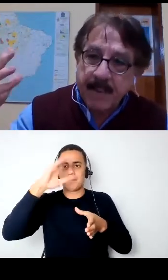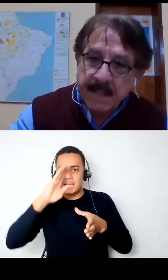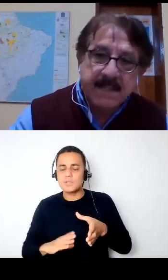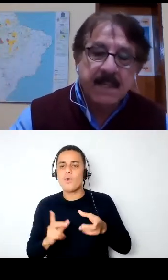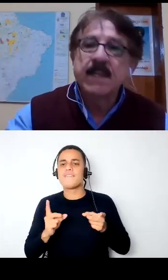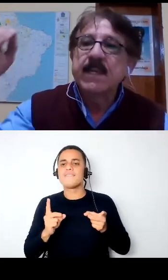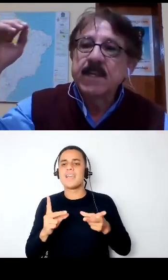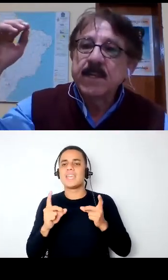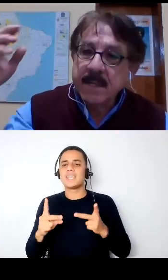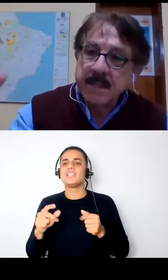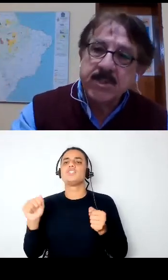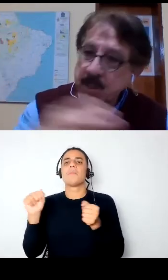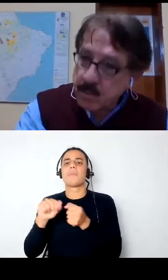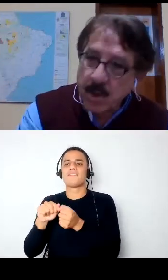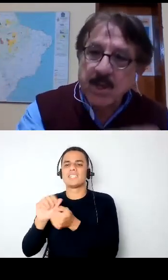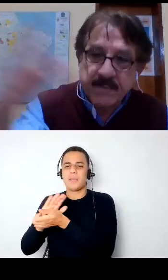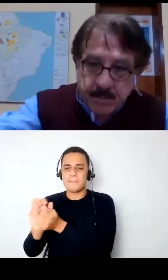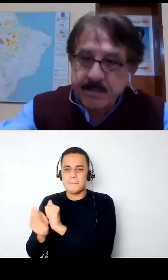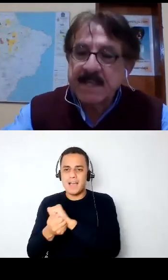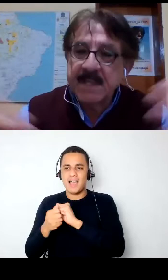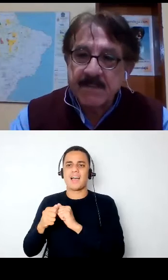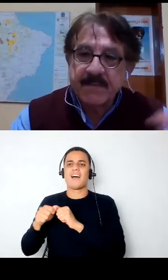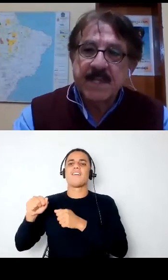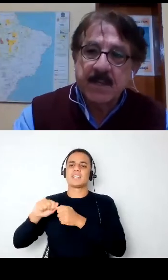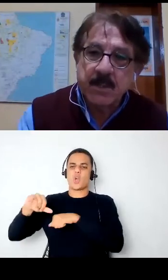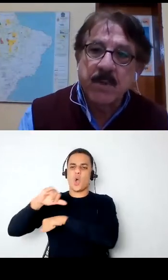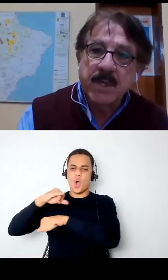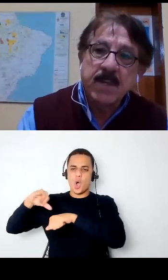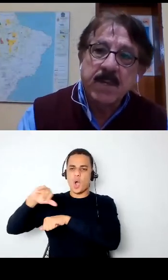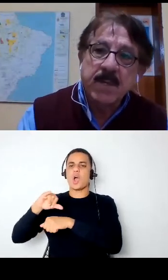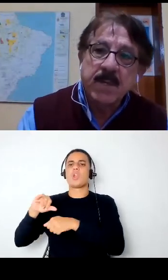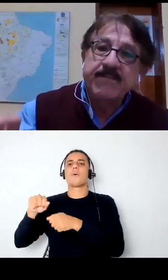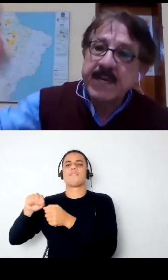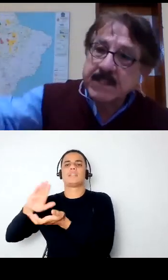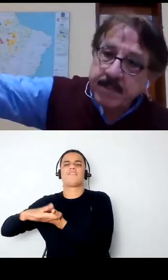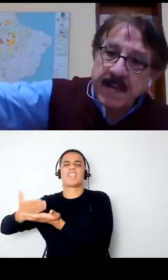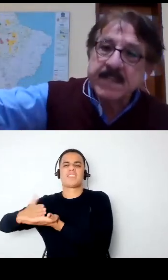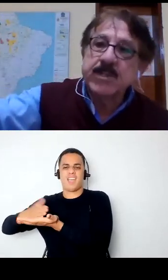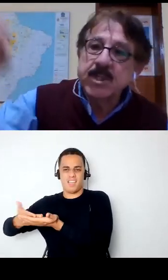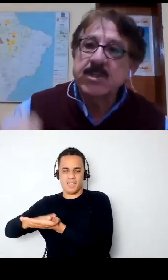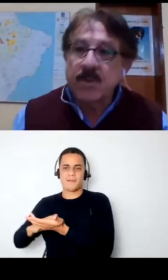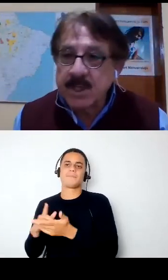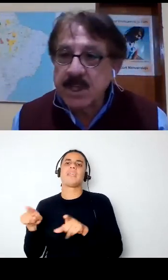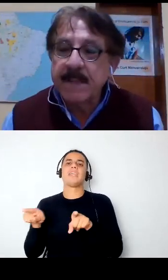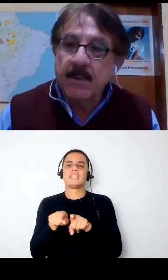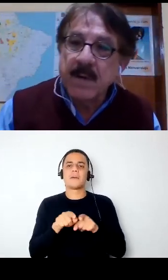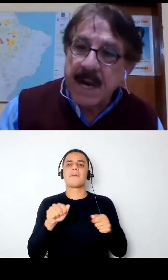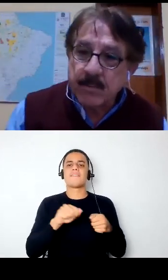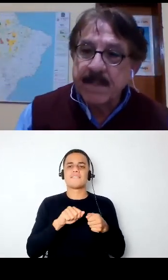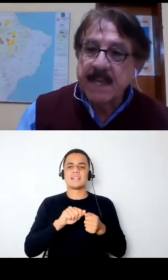sentidos. A gente está cansado de ver na televisão aí essas propagandas de aquelas